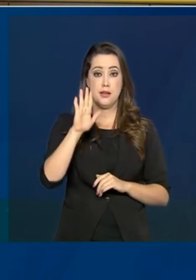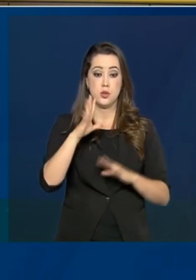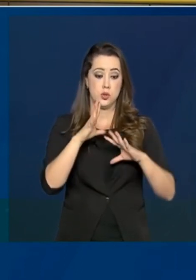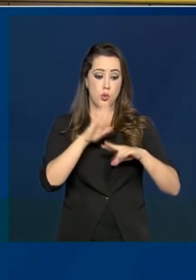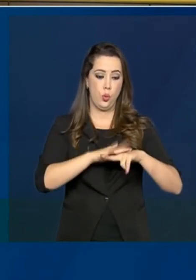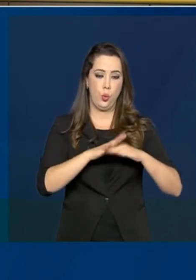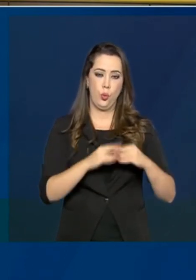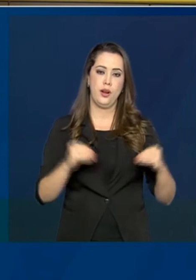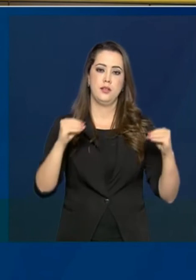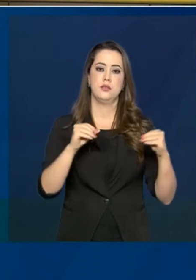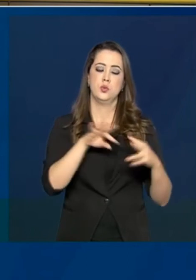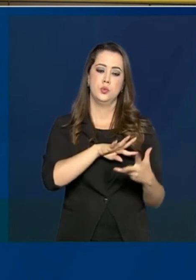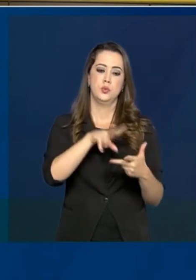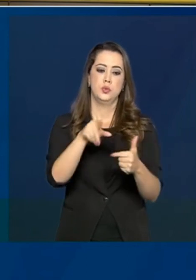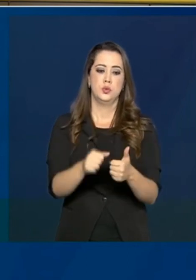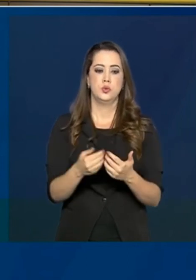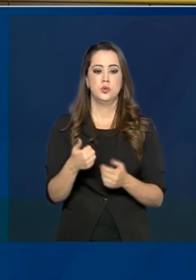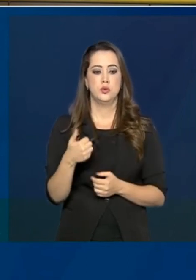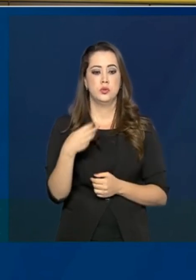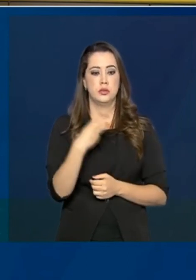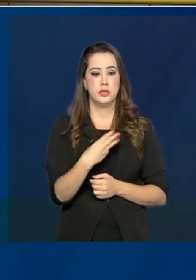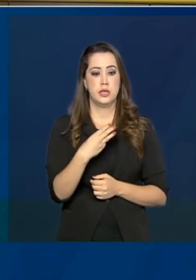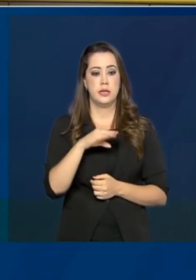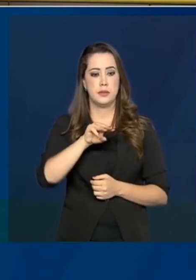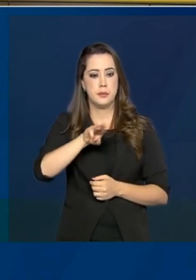próprio secretário disse no início, com